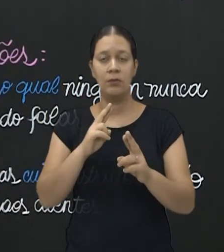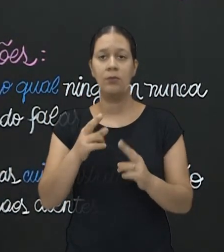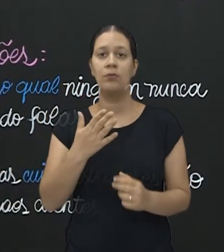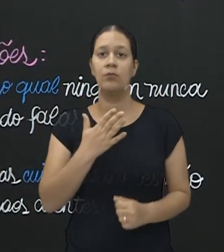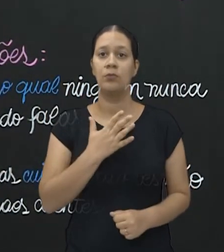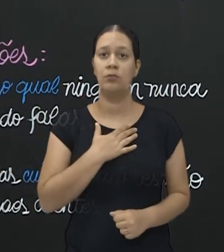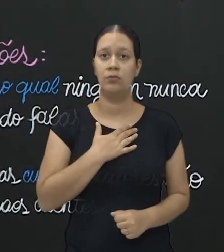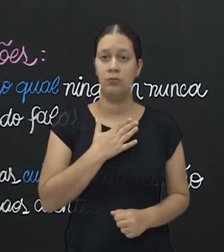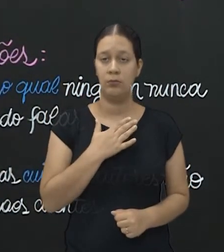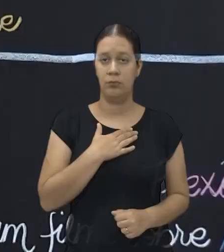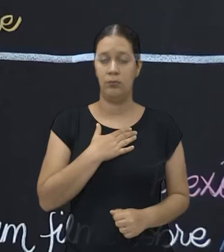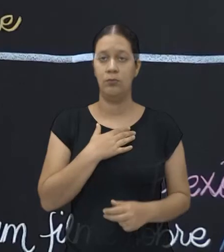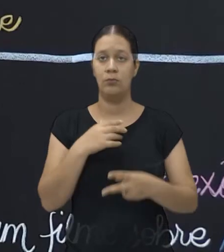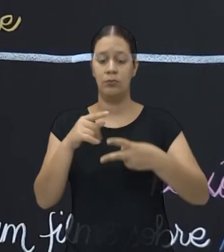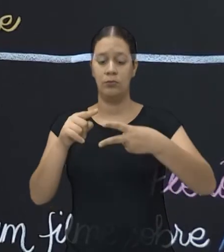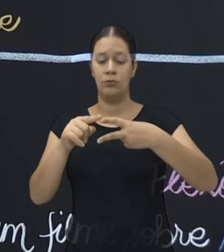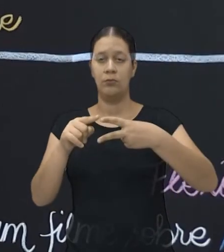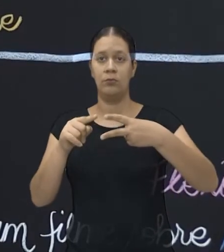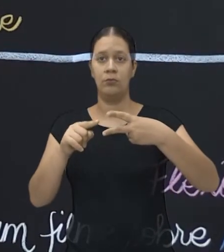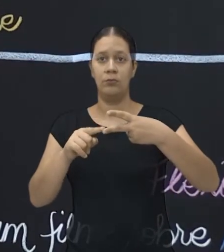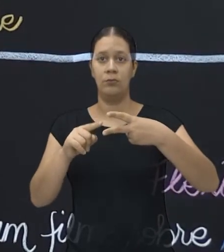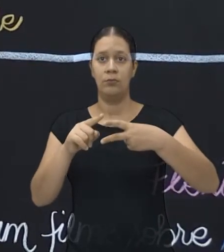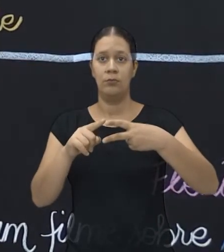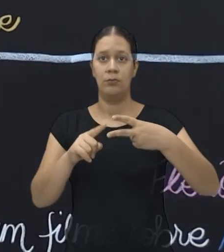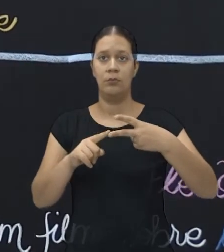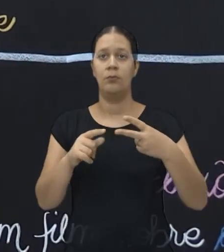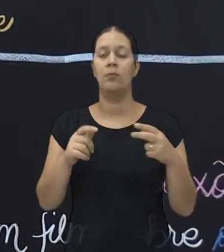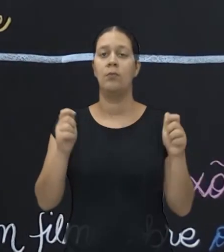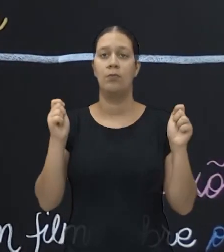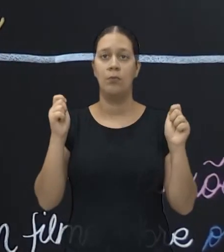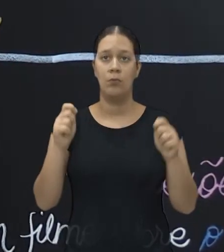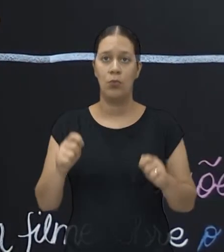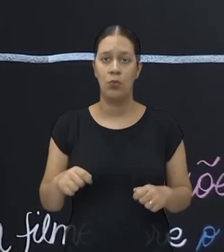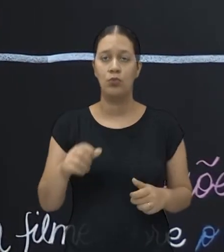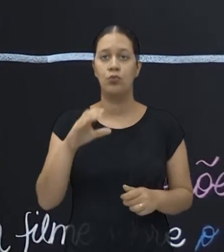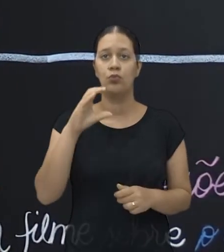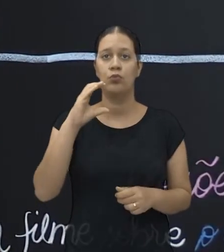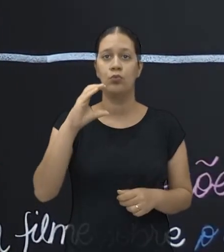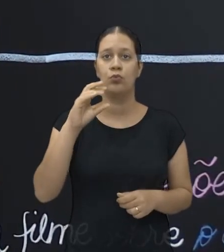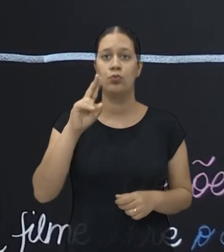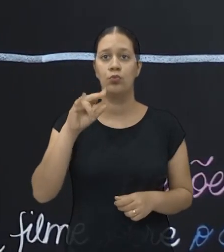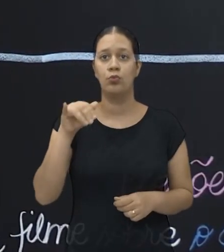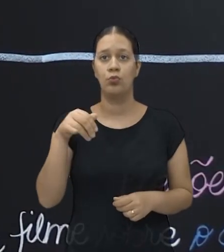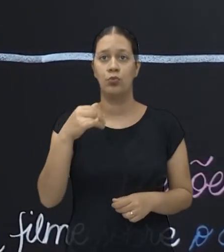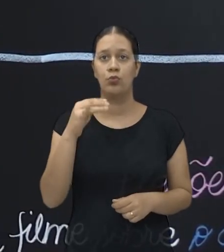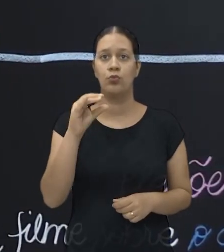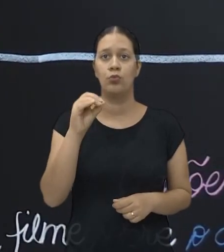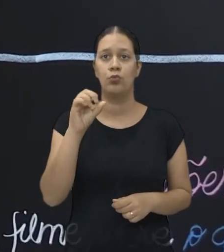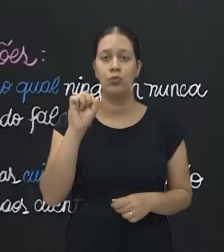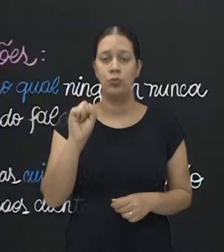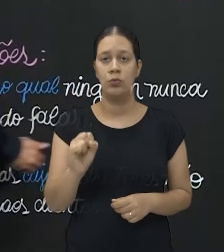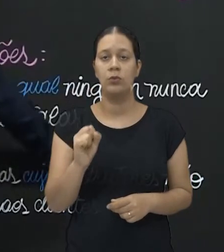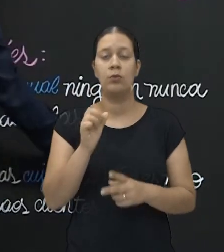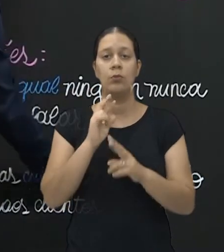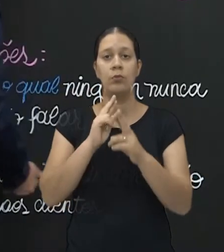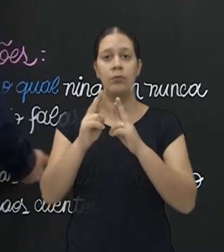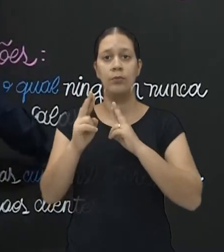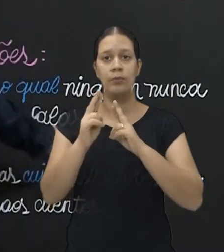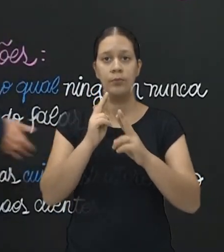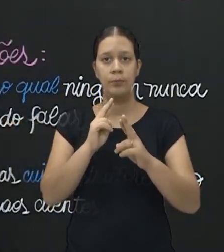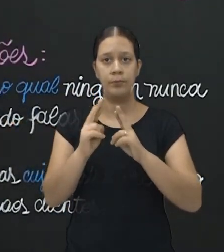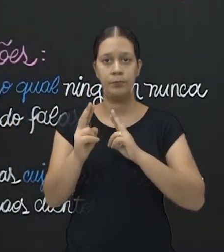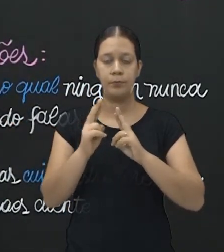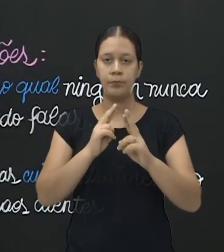dependência entre dois elementos. Só assim que eu posso utilizar o cujo e suas variações na língua portuguesa, quando há uma relação